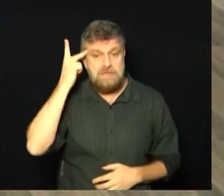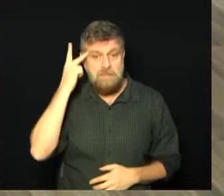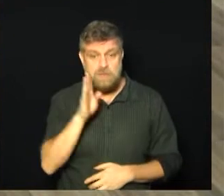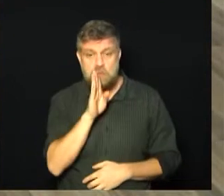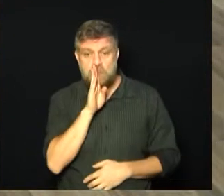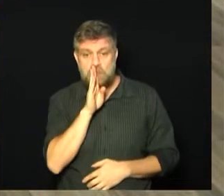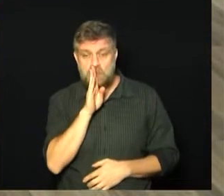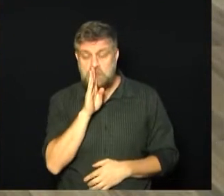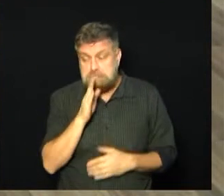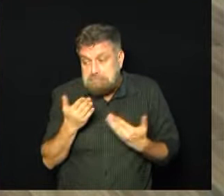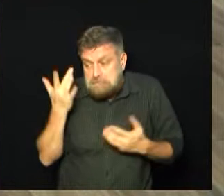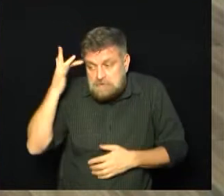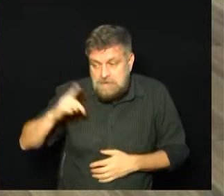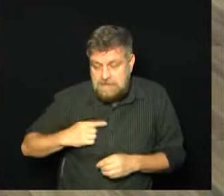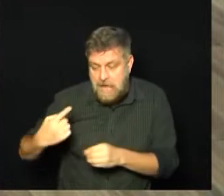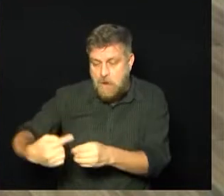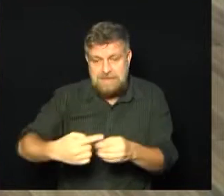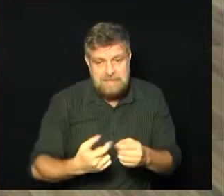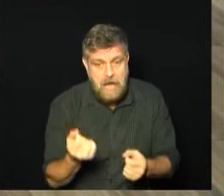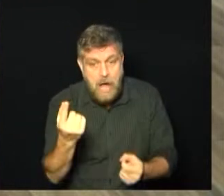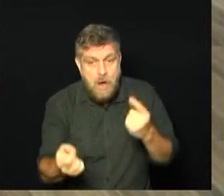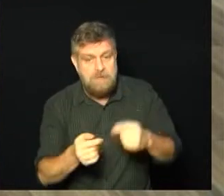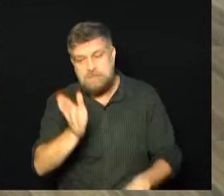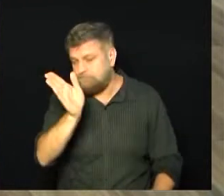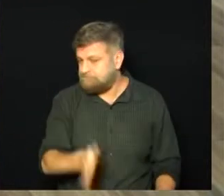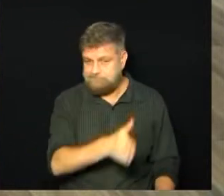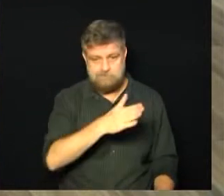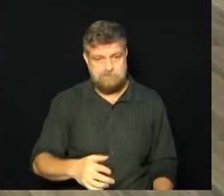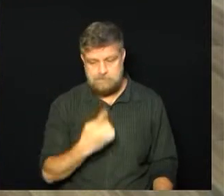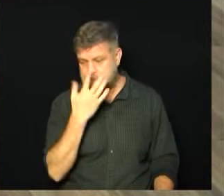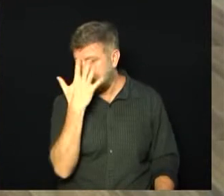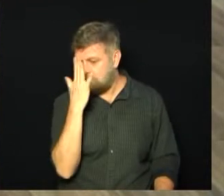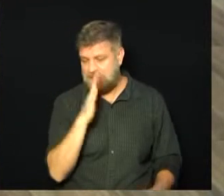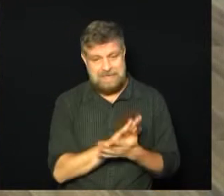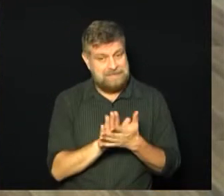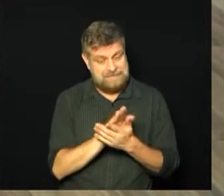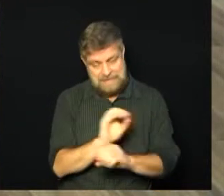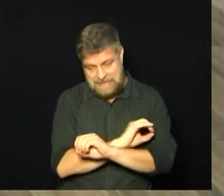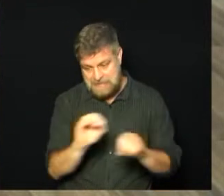ter carnaval ou não, mas algumas cidades do estado já cancelaram o evento. E tem